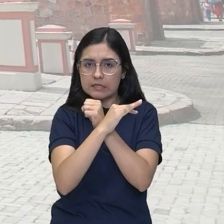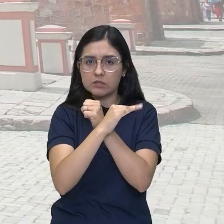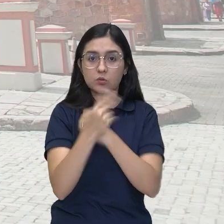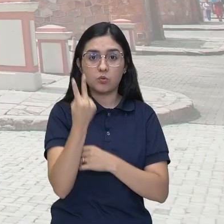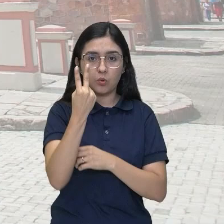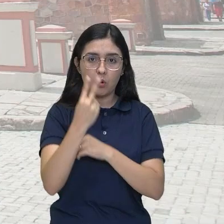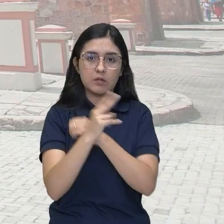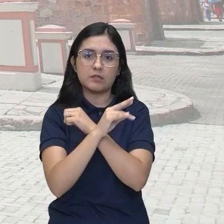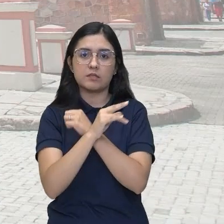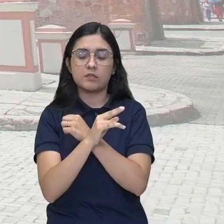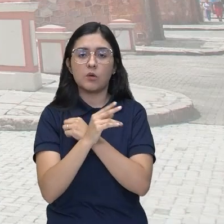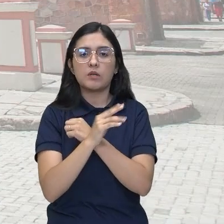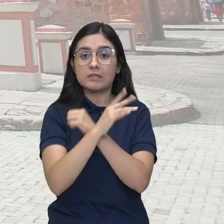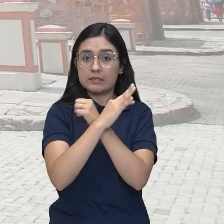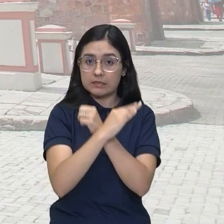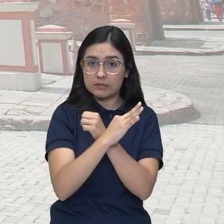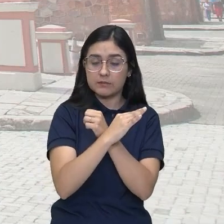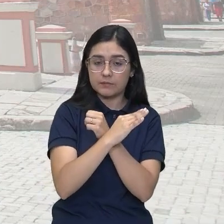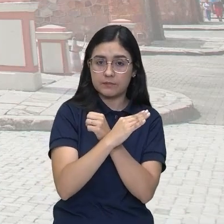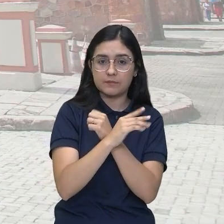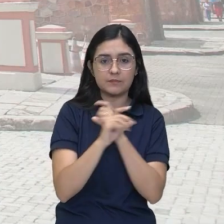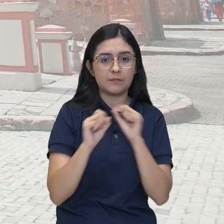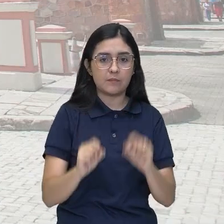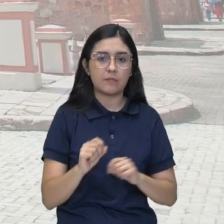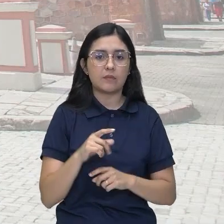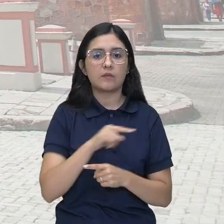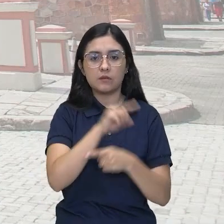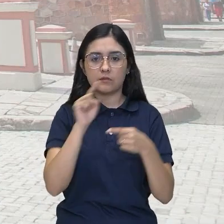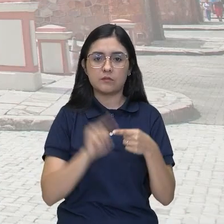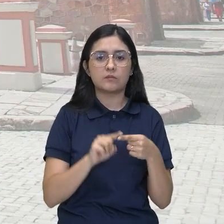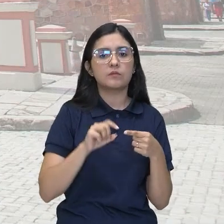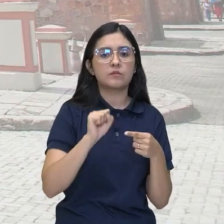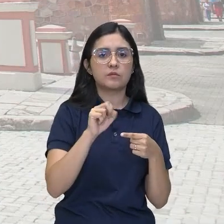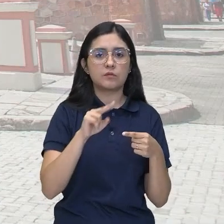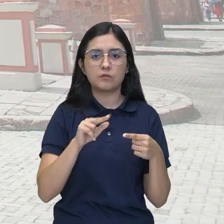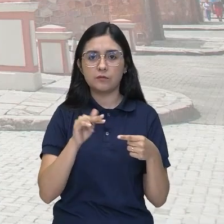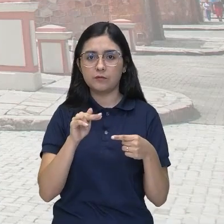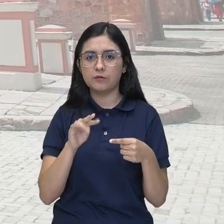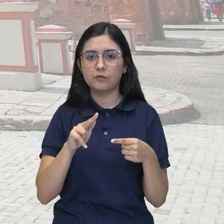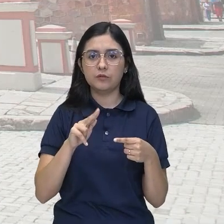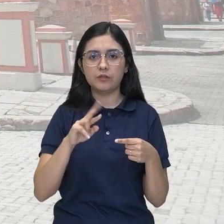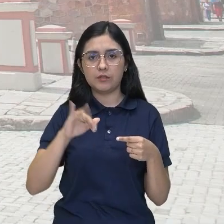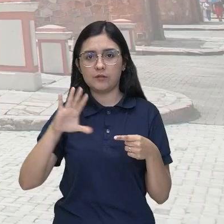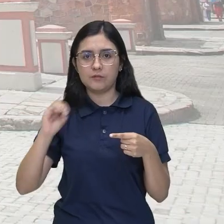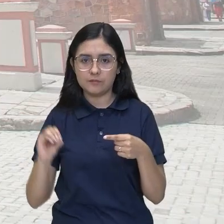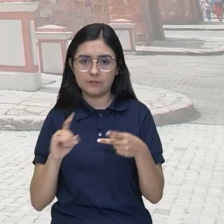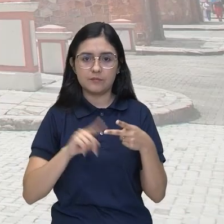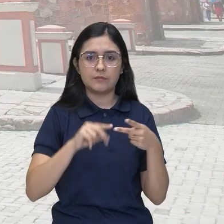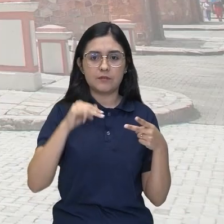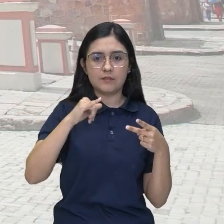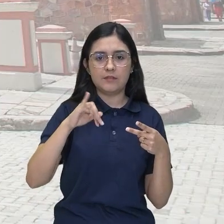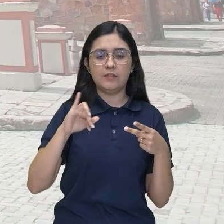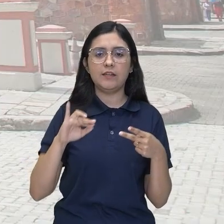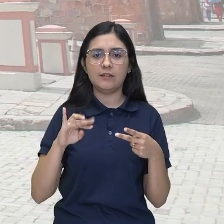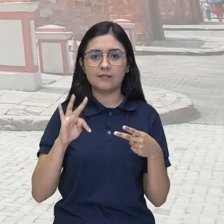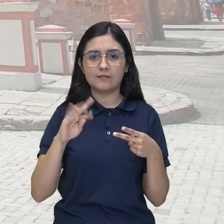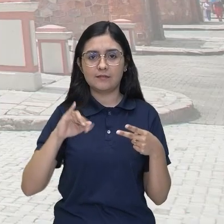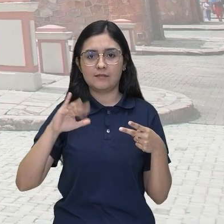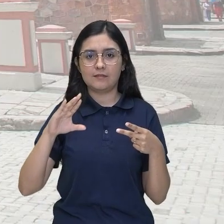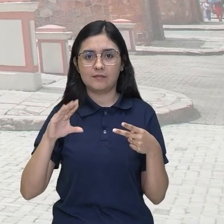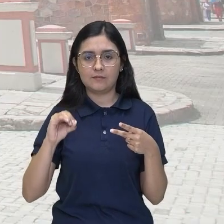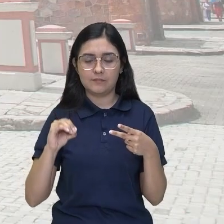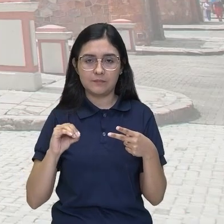dois ácidos, o ácido sulfúrico e o ácido nítrico. Esses ácidos aí, eles